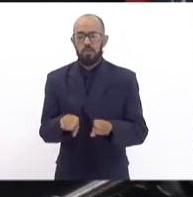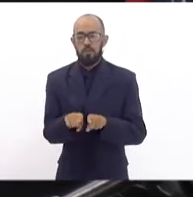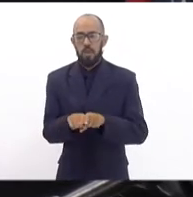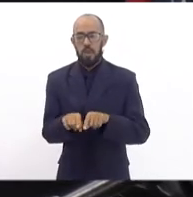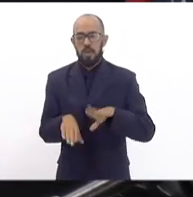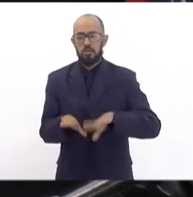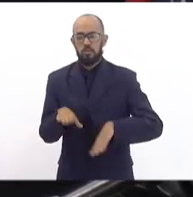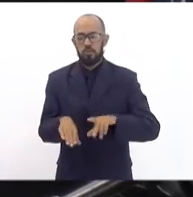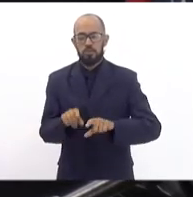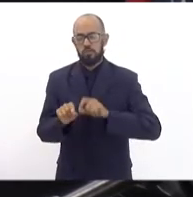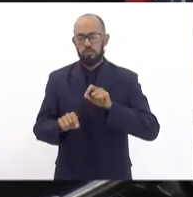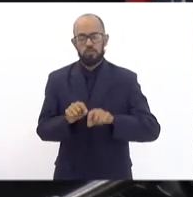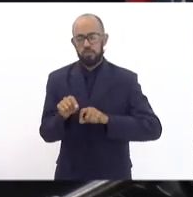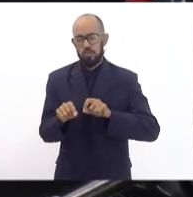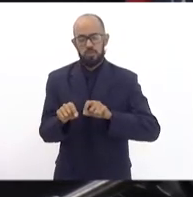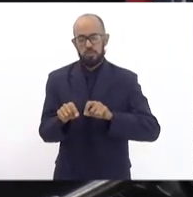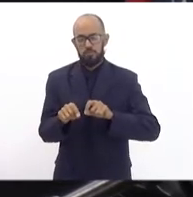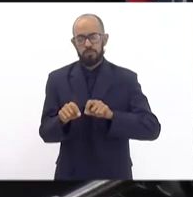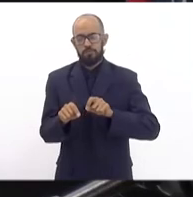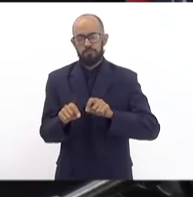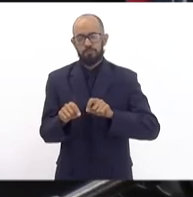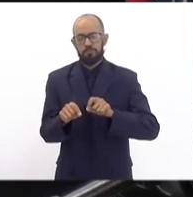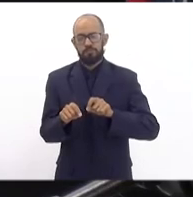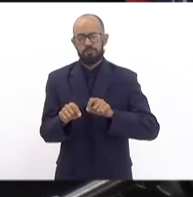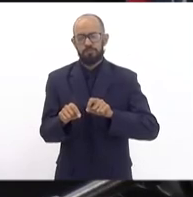vezes, da